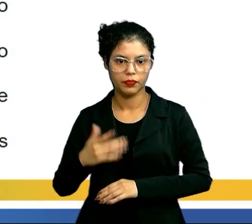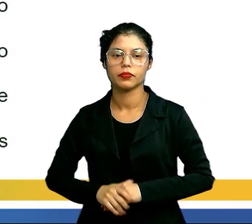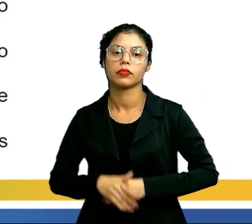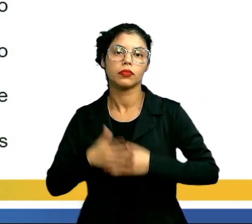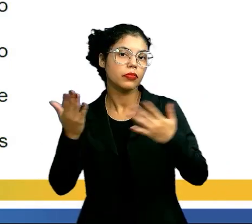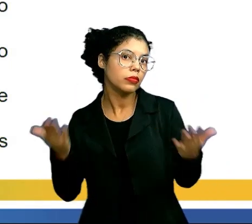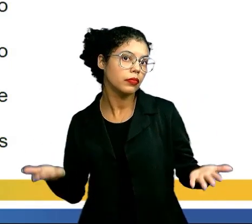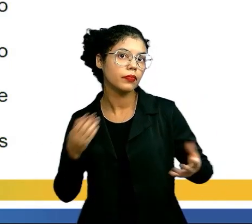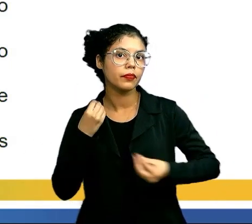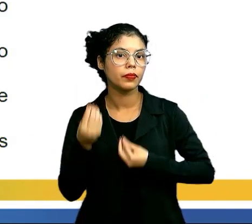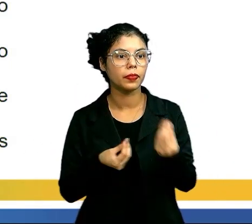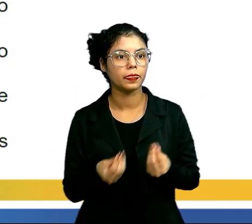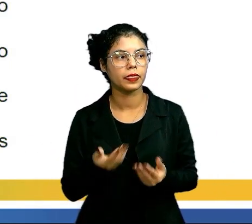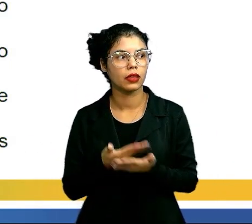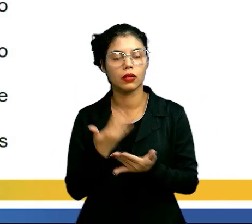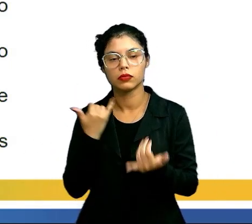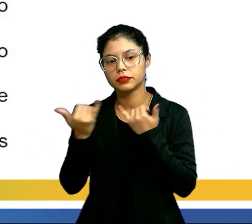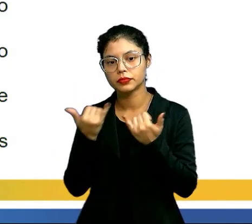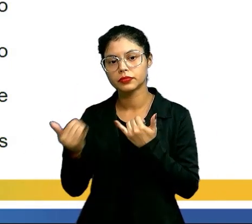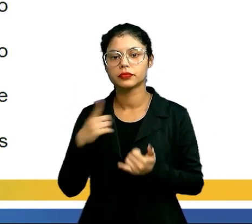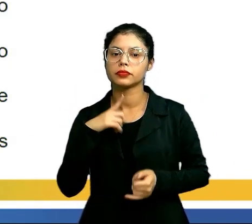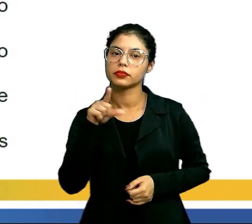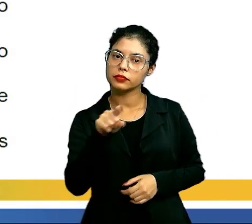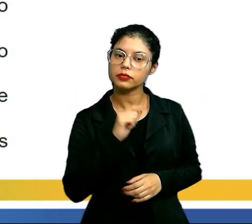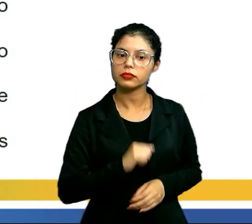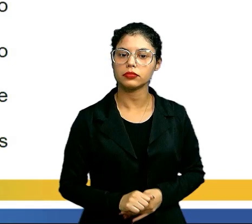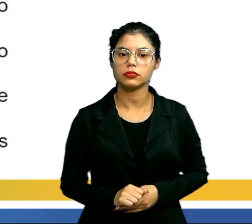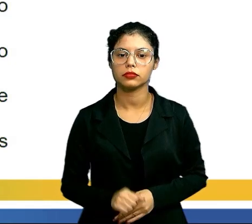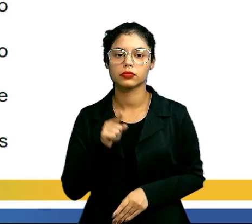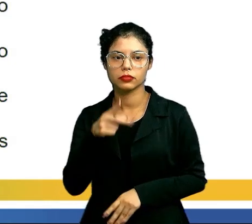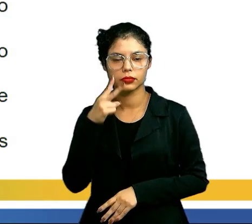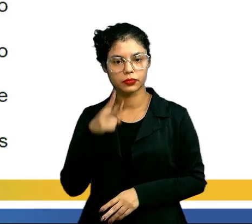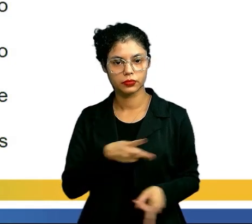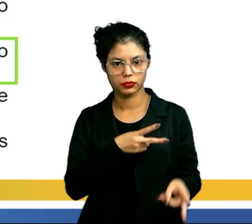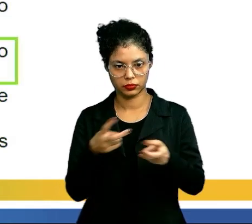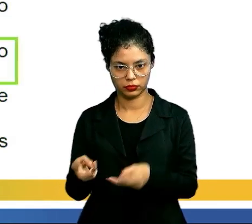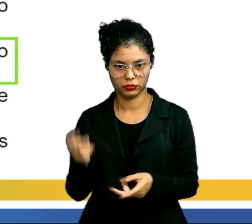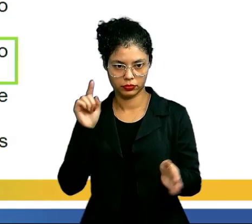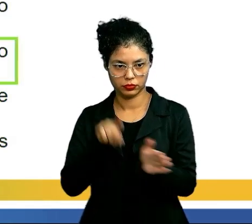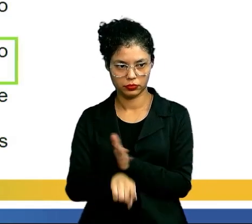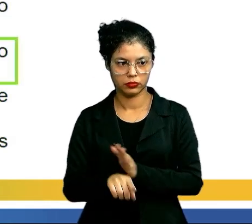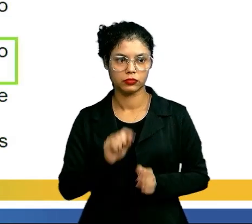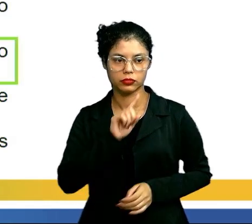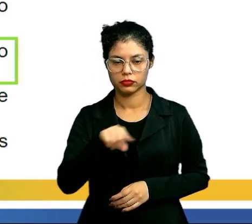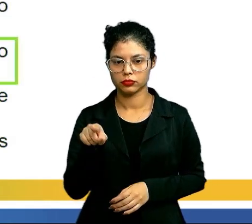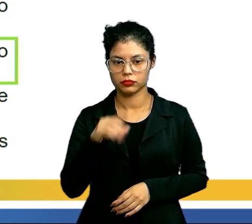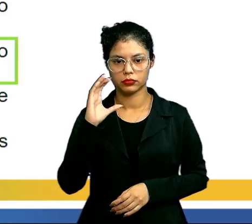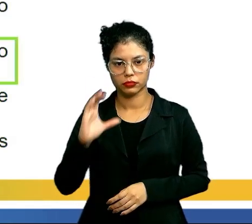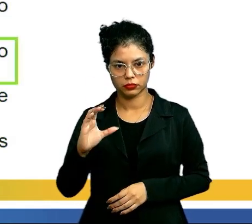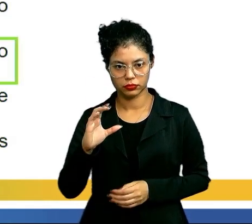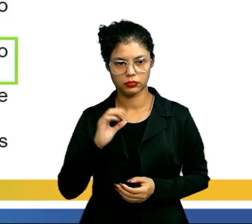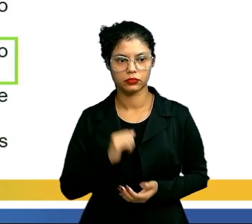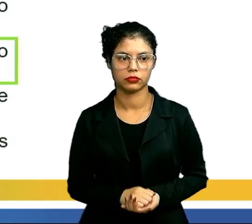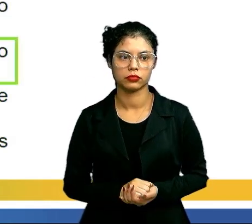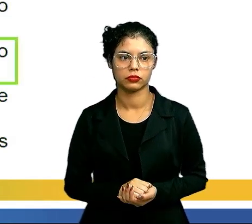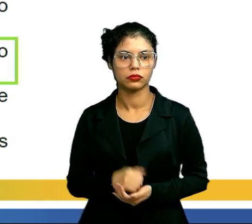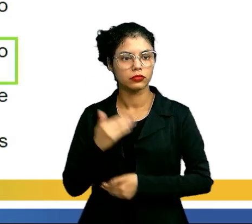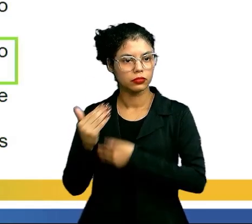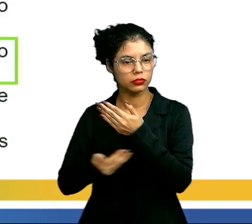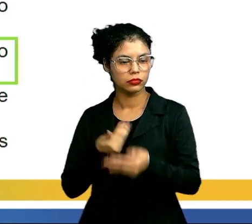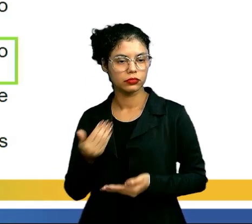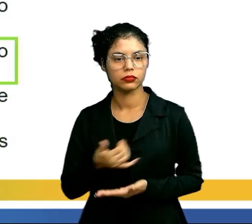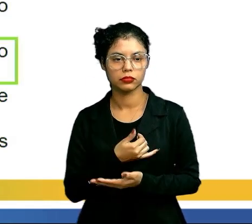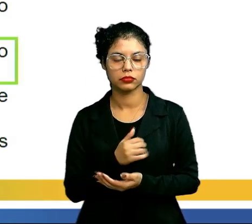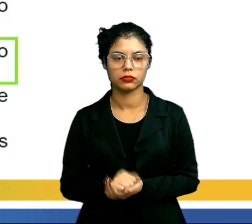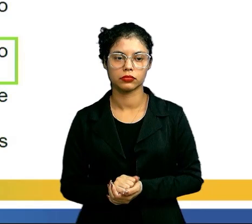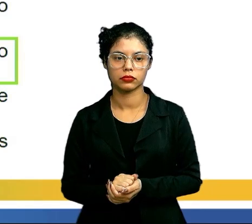Bom, pessoal, com a aula e com as informações que vocês têm, aqui você já marca a questão, que é a alternativa C, que é o do desenvolvimento